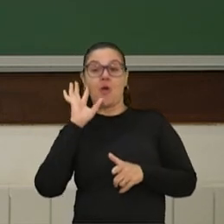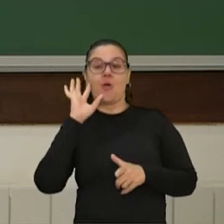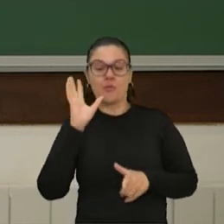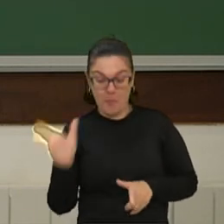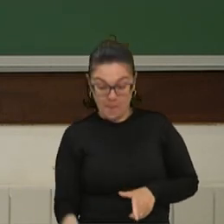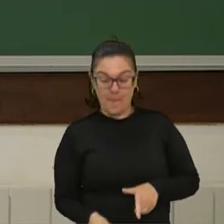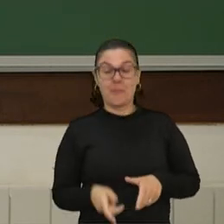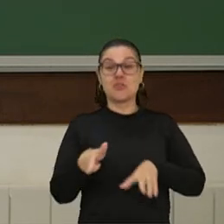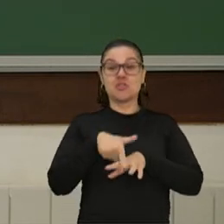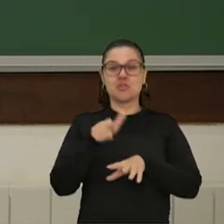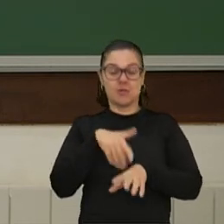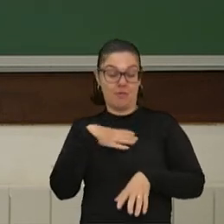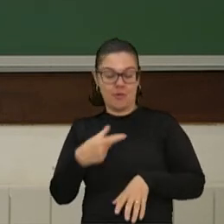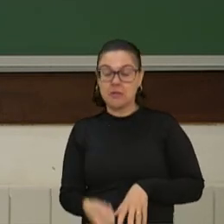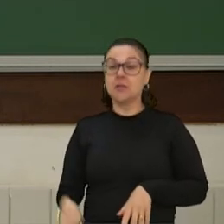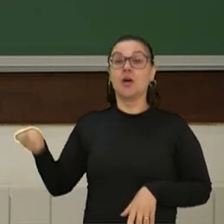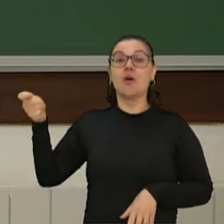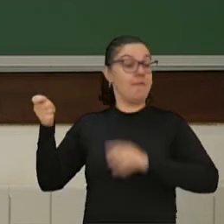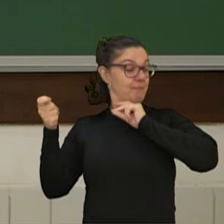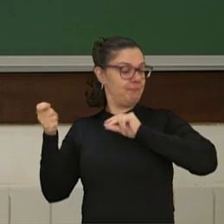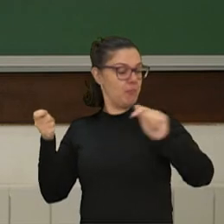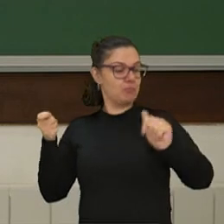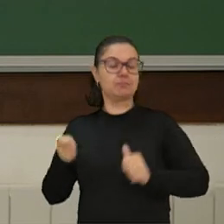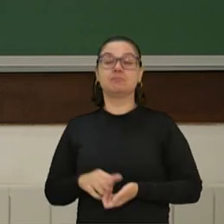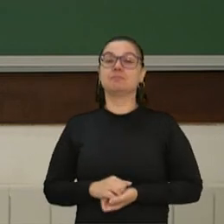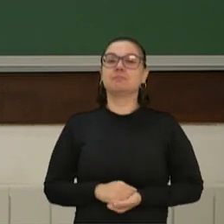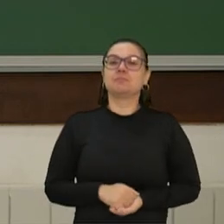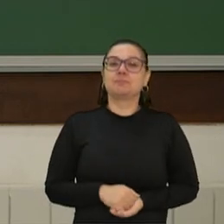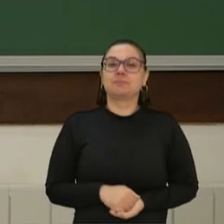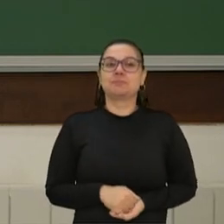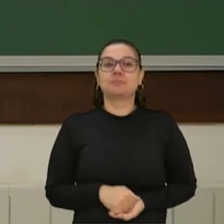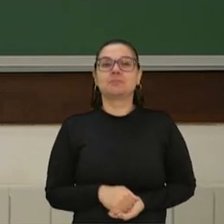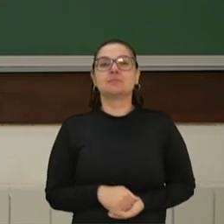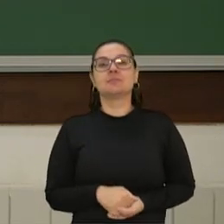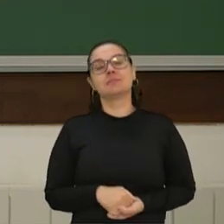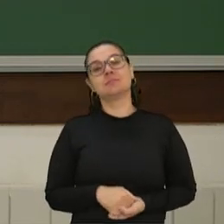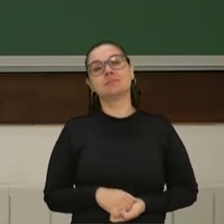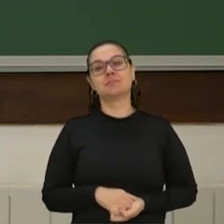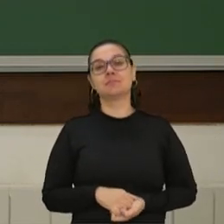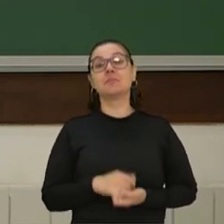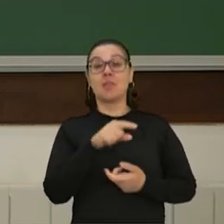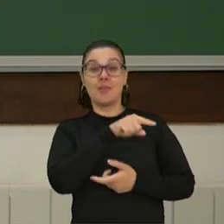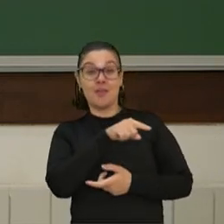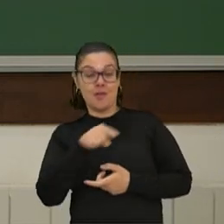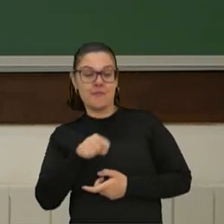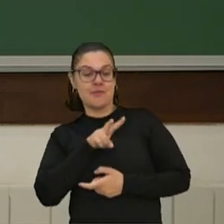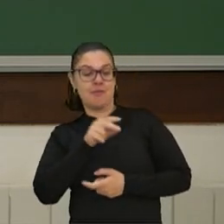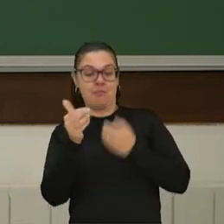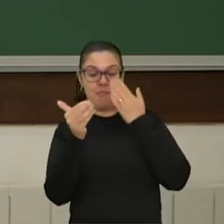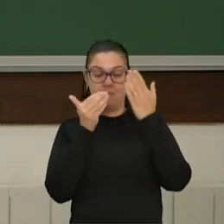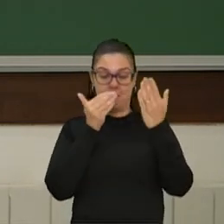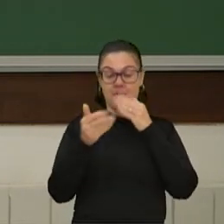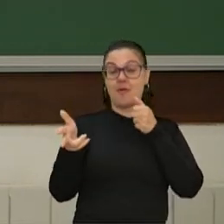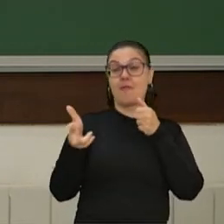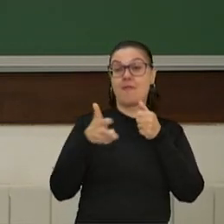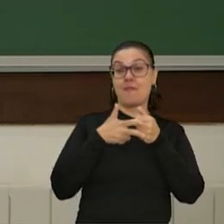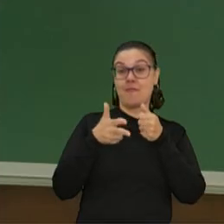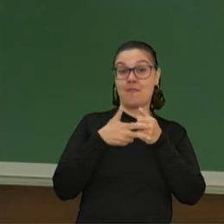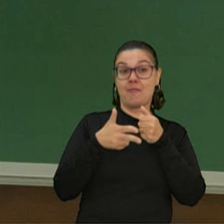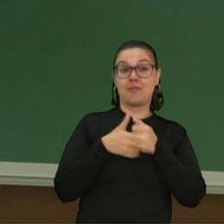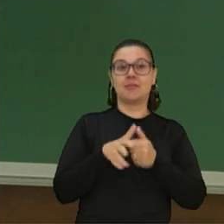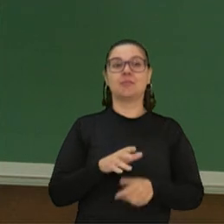pegava o chinelo quando eu tava bravo com meu filho, ele, ó, corria, né? Então, vocês vão analisar ali, o verbo have